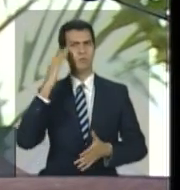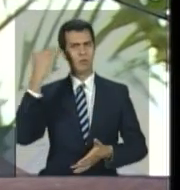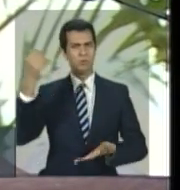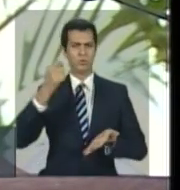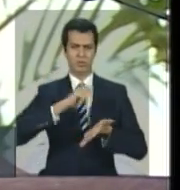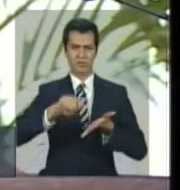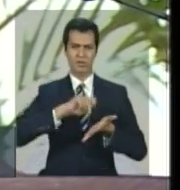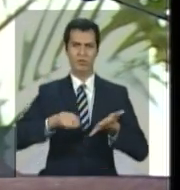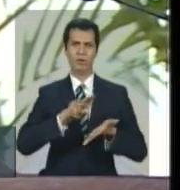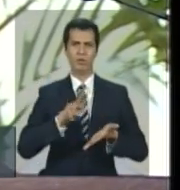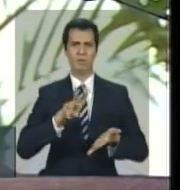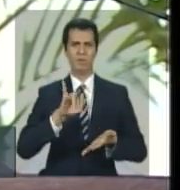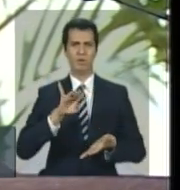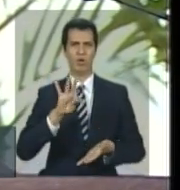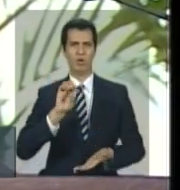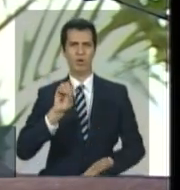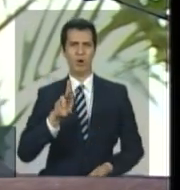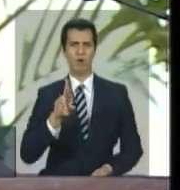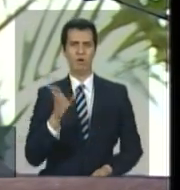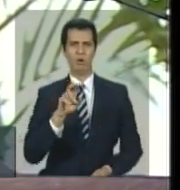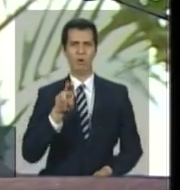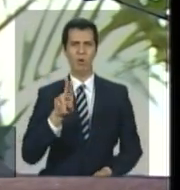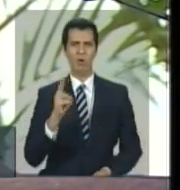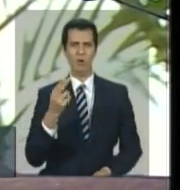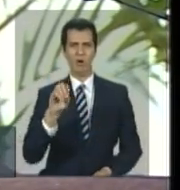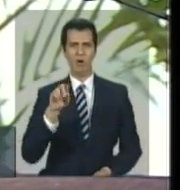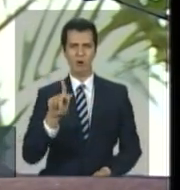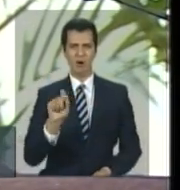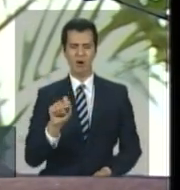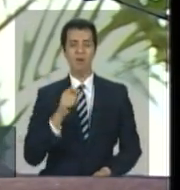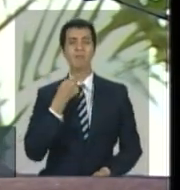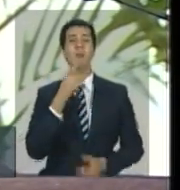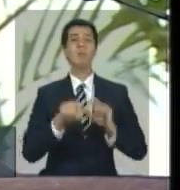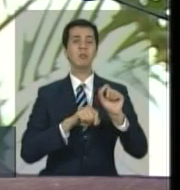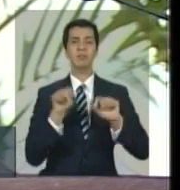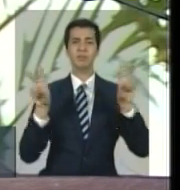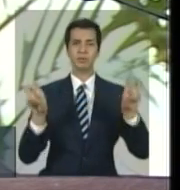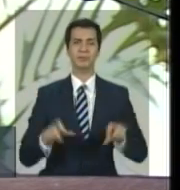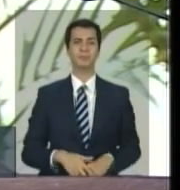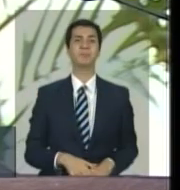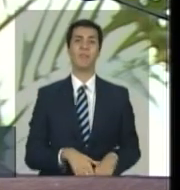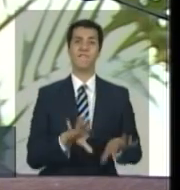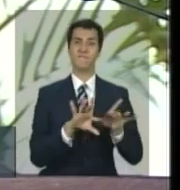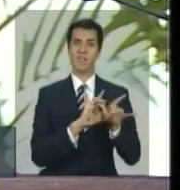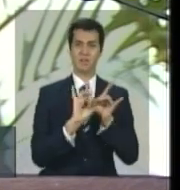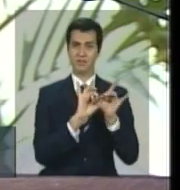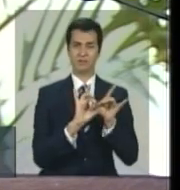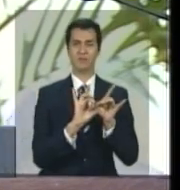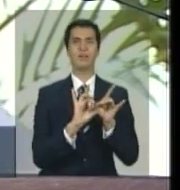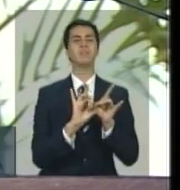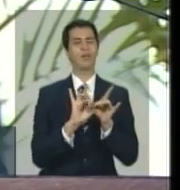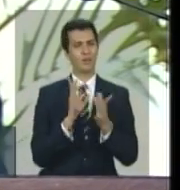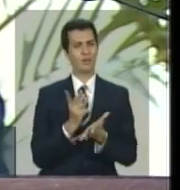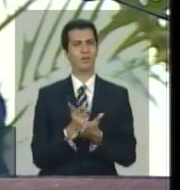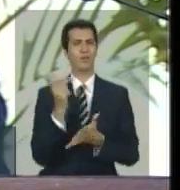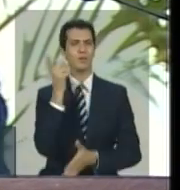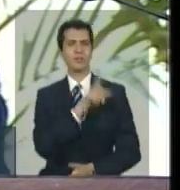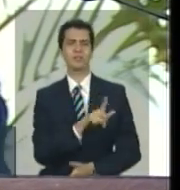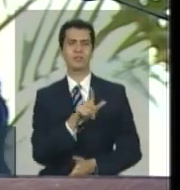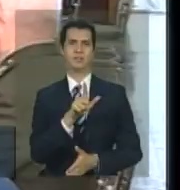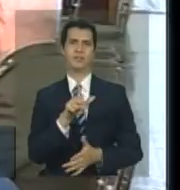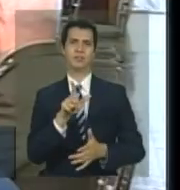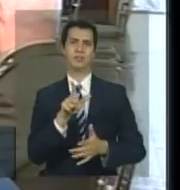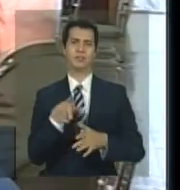Hugo, quando afirmou: somente para a fraternidade a liberdade será preservada.